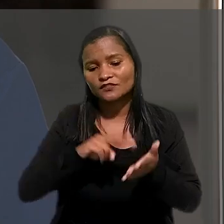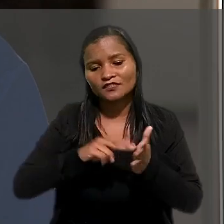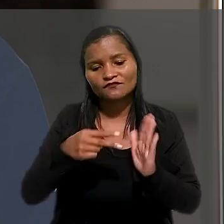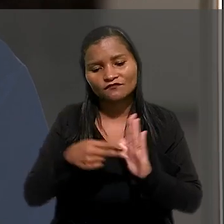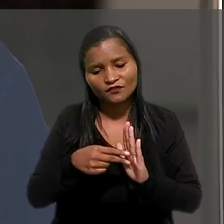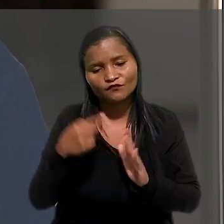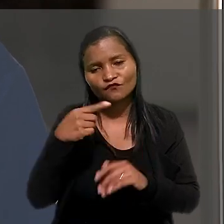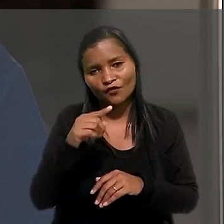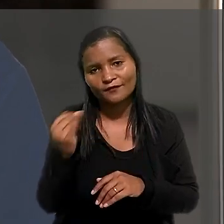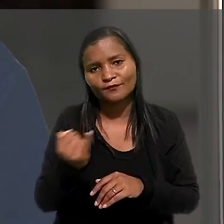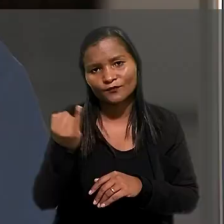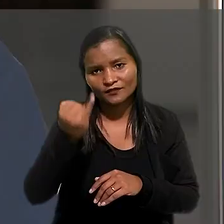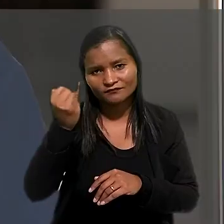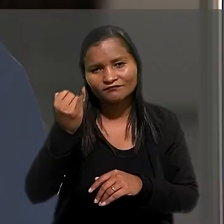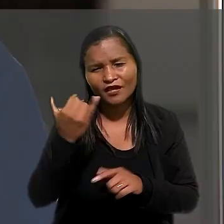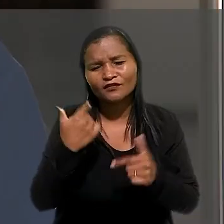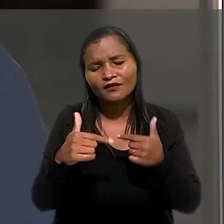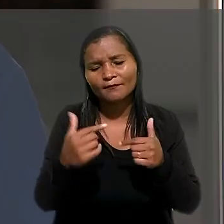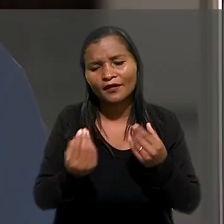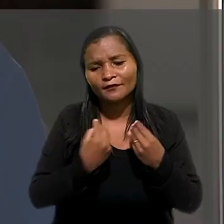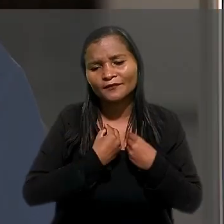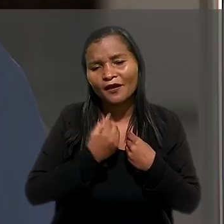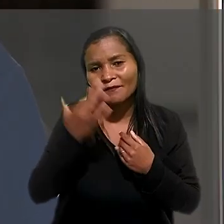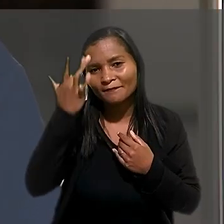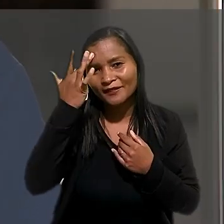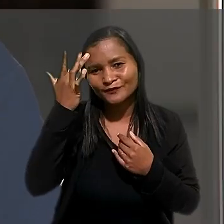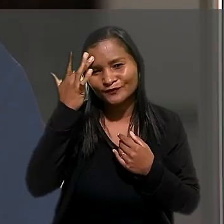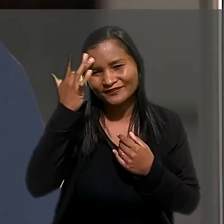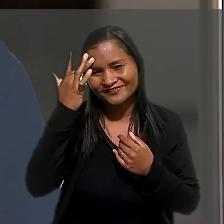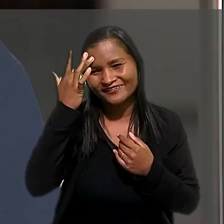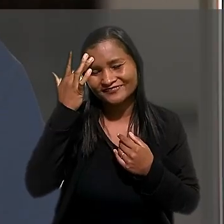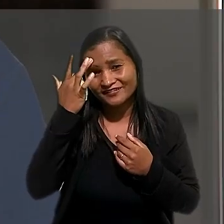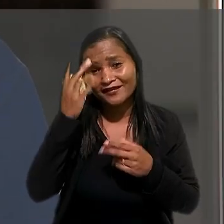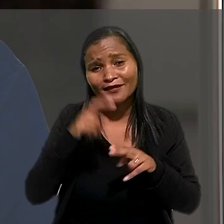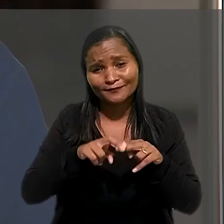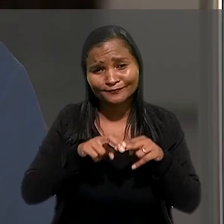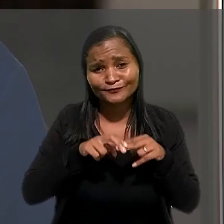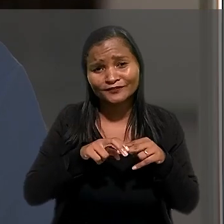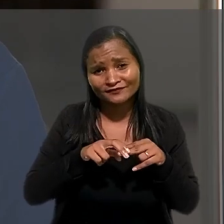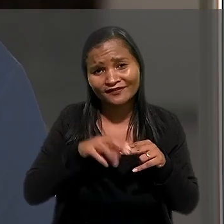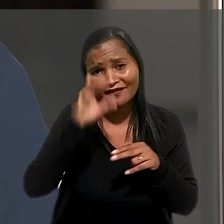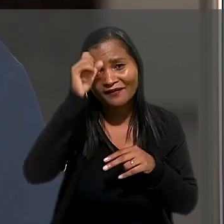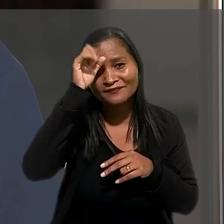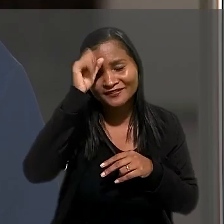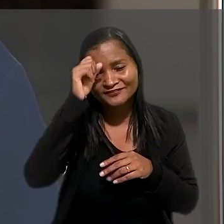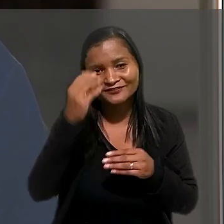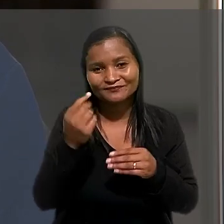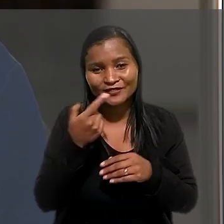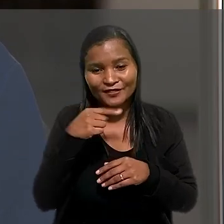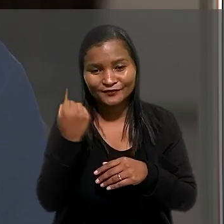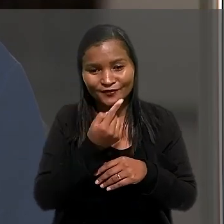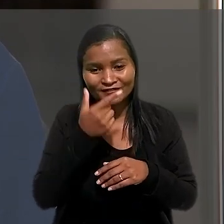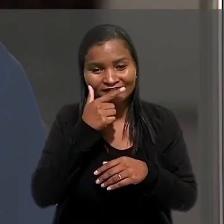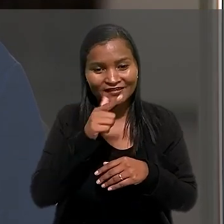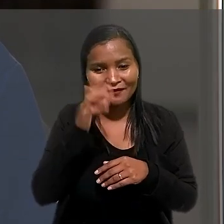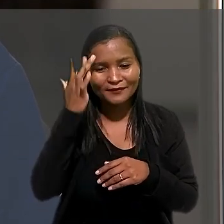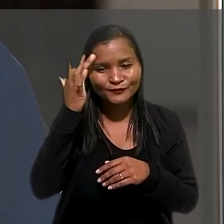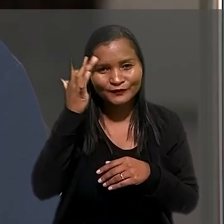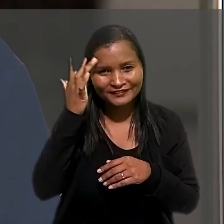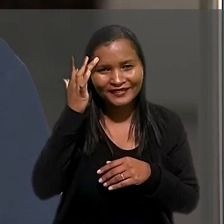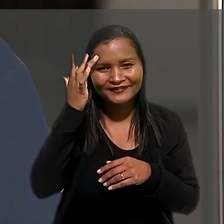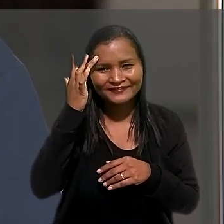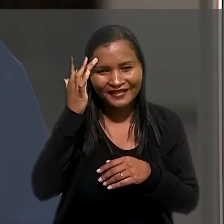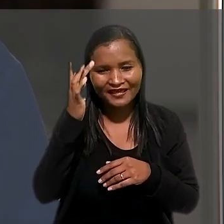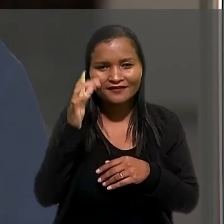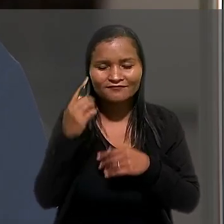para a empresa foi muito importante. O trabalho te dá maturidade, entendeu? E eu acho que é para isso que serve um jovem aprendiz, porque ele te dá maturidade, porque você